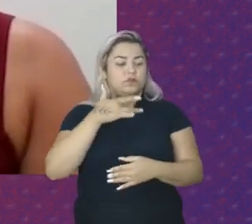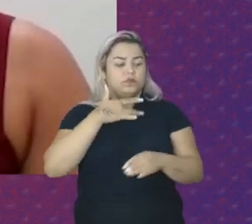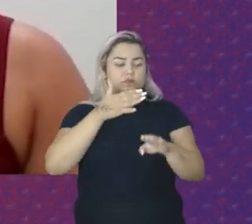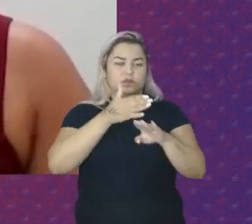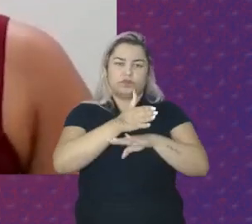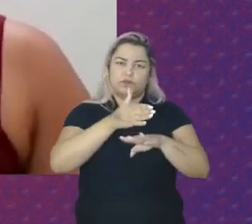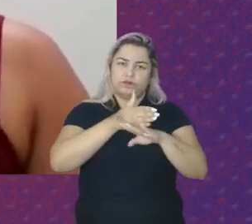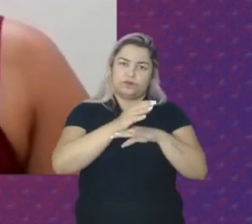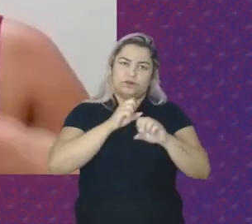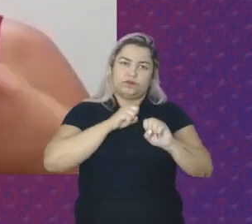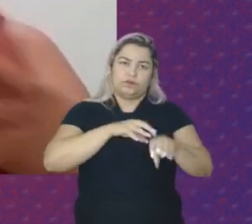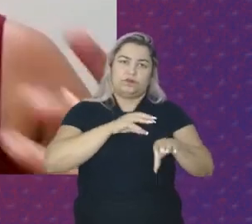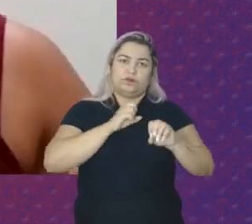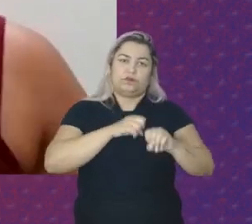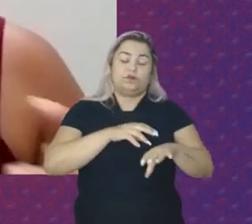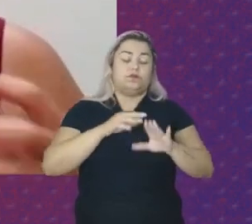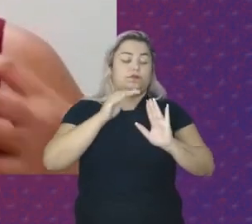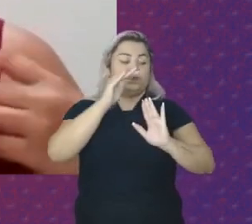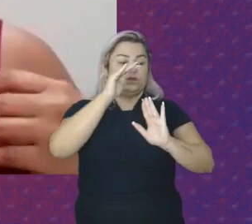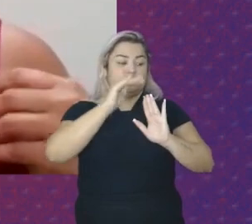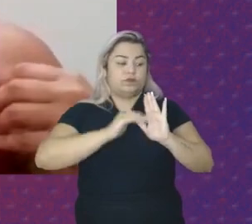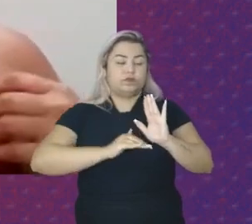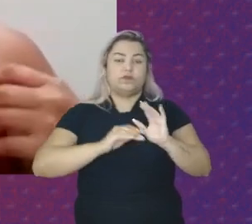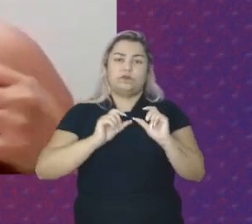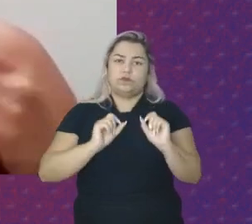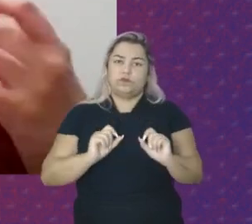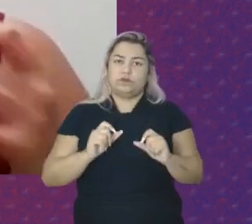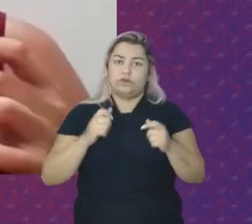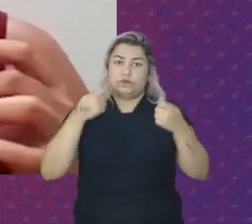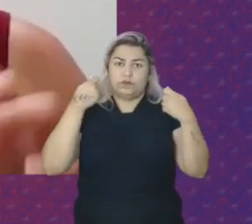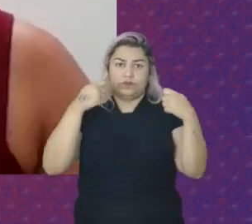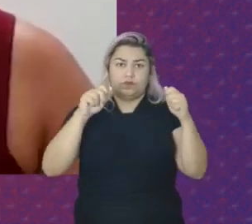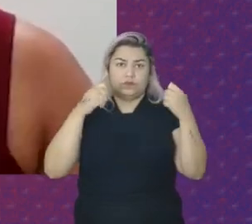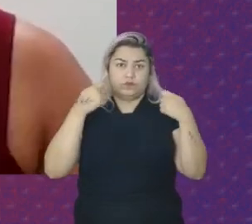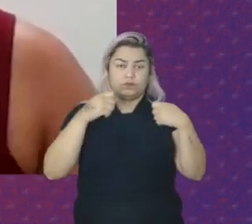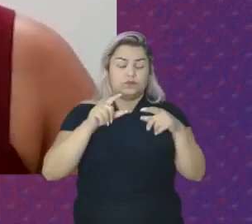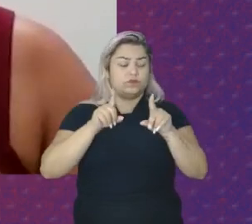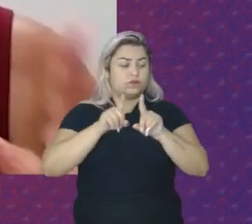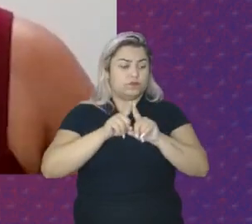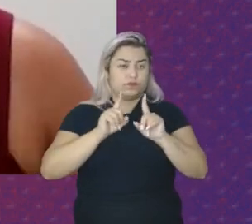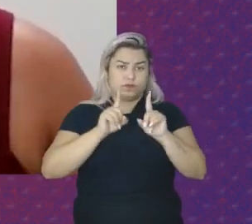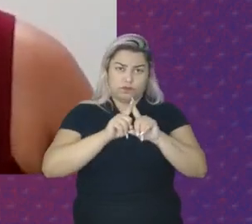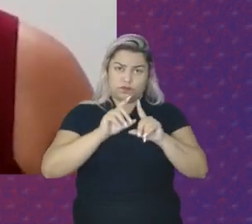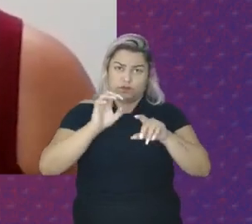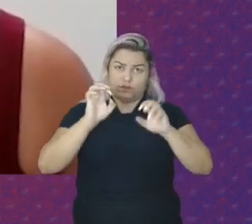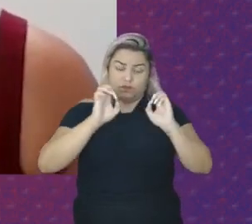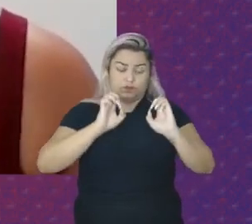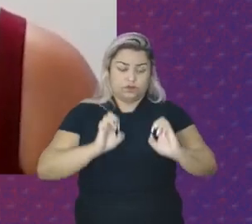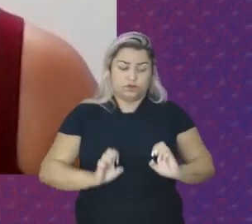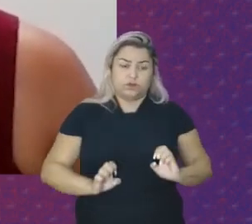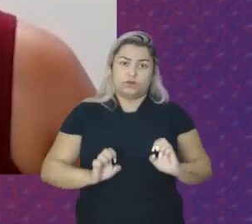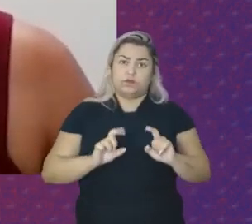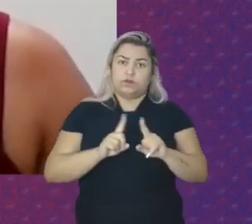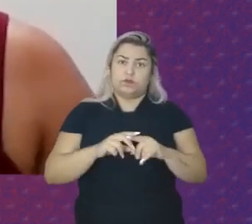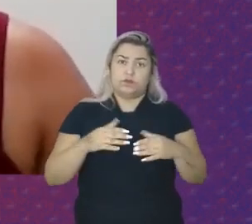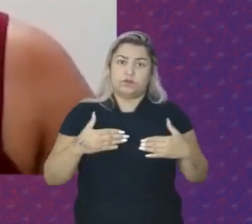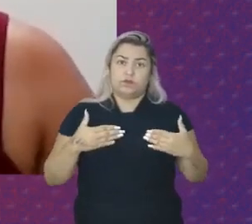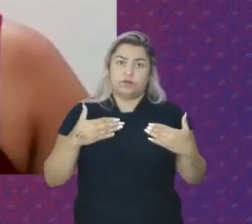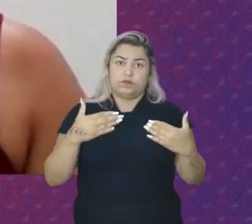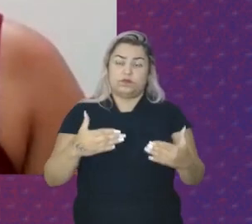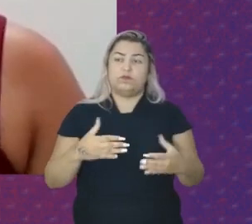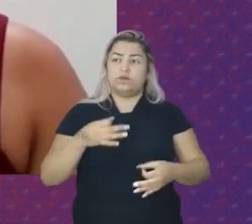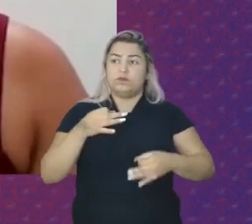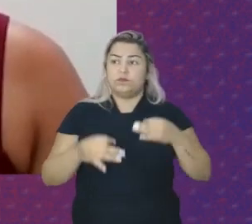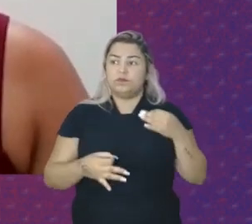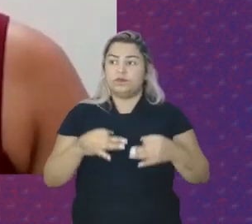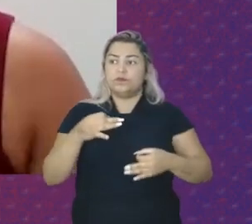à educação, programas relacionados ao esporte, enfim, tem um conjunto que a gente está estruturando no âmbito do Ministério da Justiça e Segurança